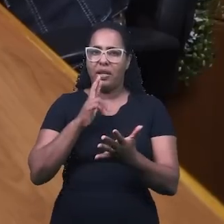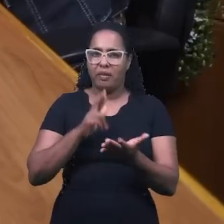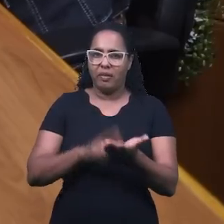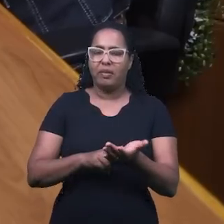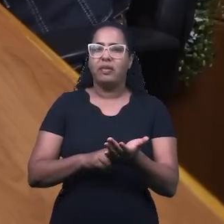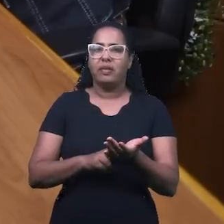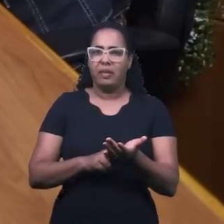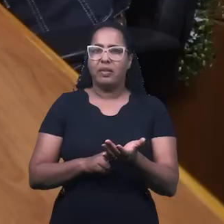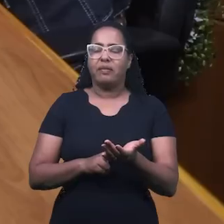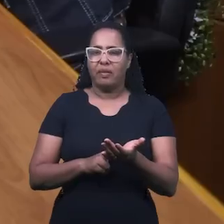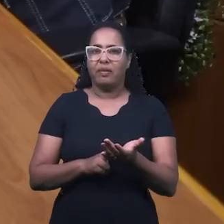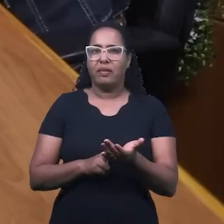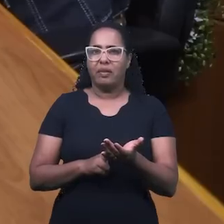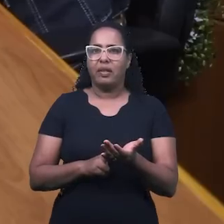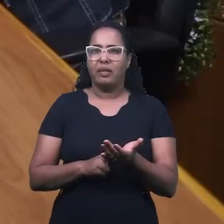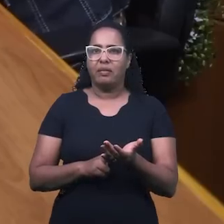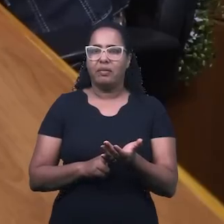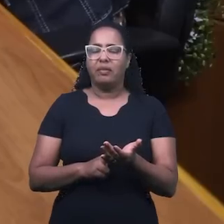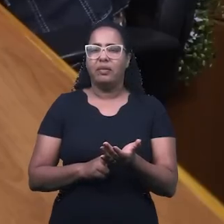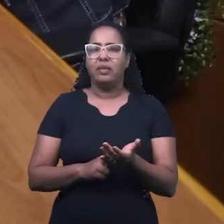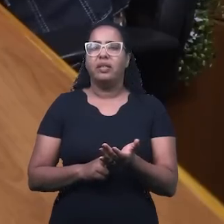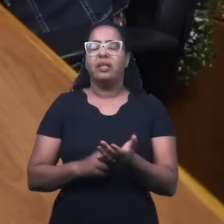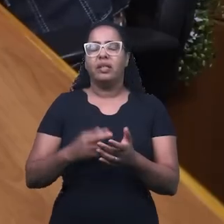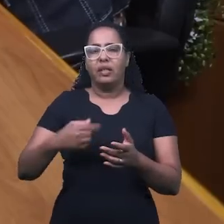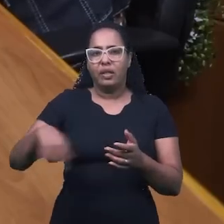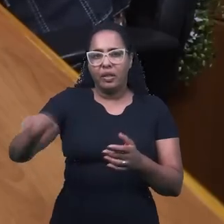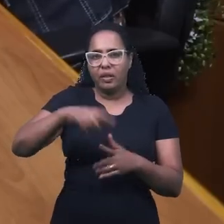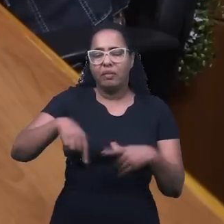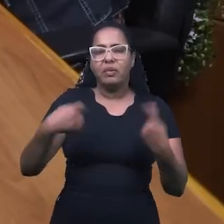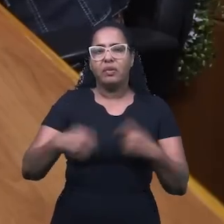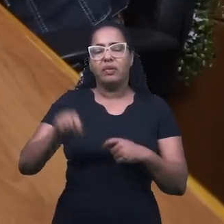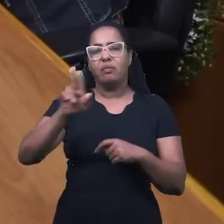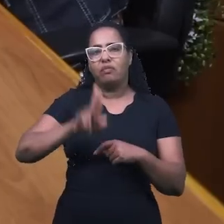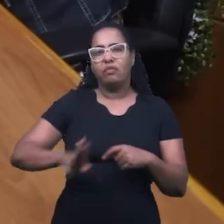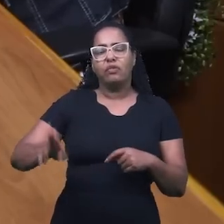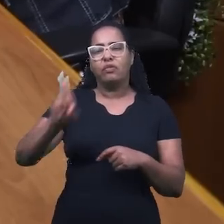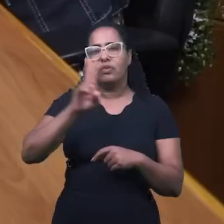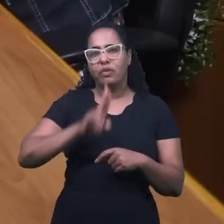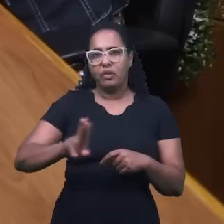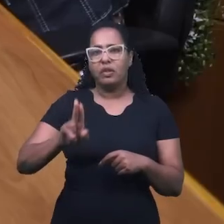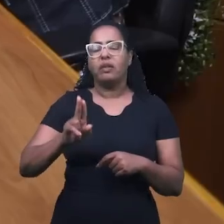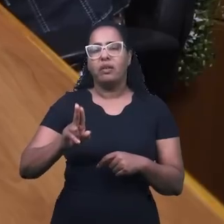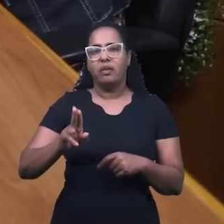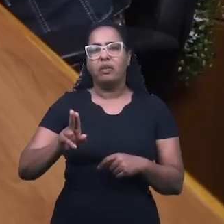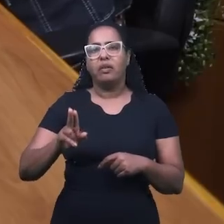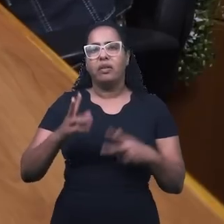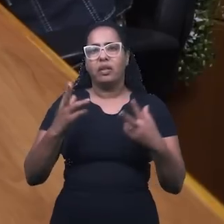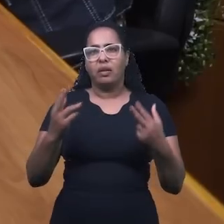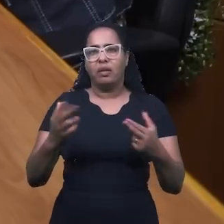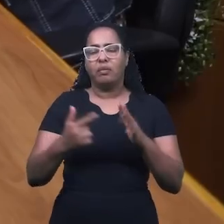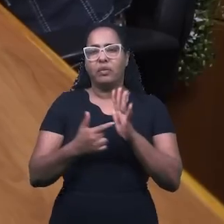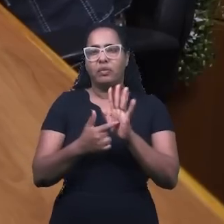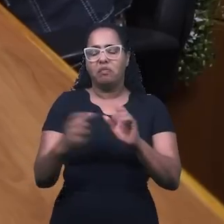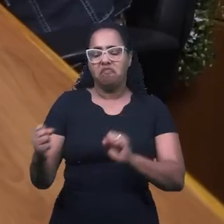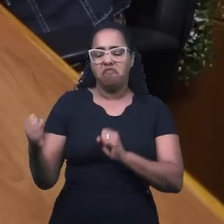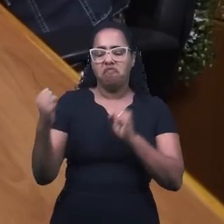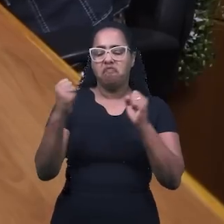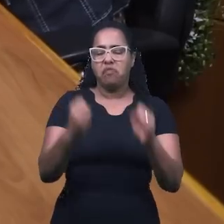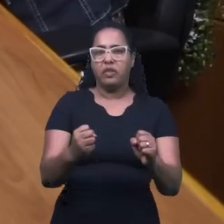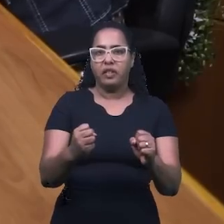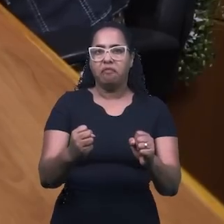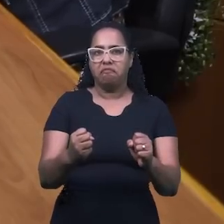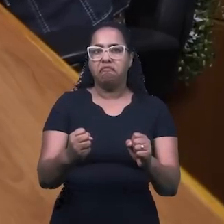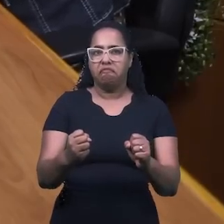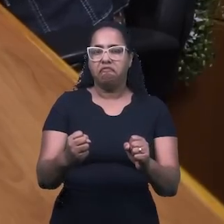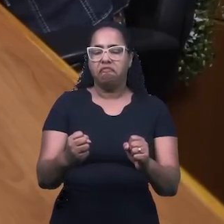arma, né? Um instrumento que nós temos para usar e que, como você acabou de dizer, é